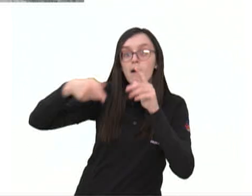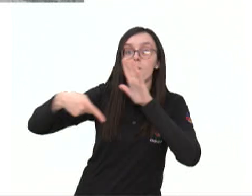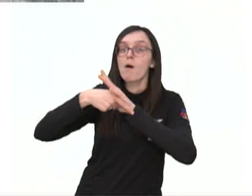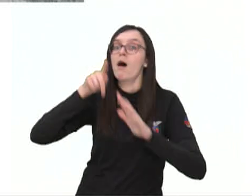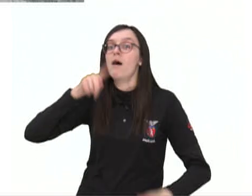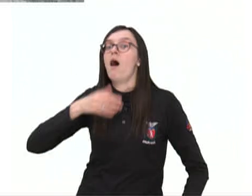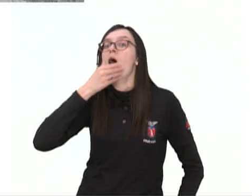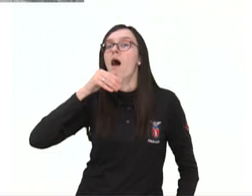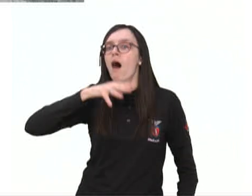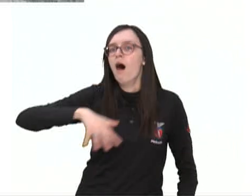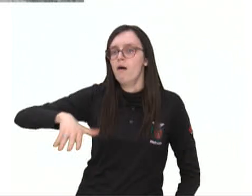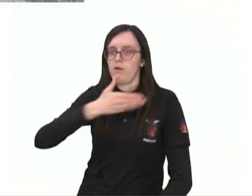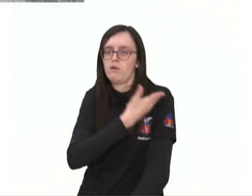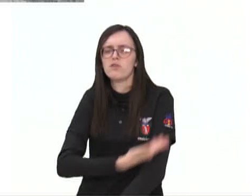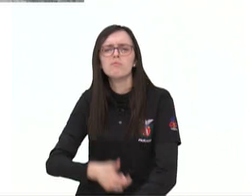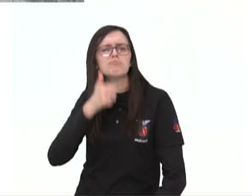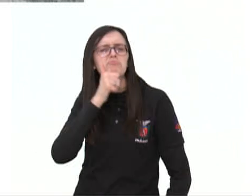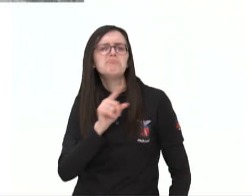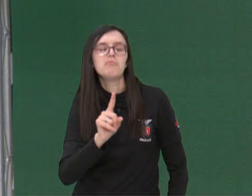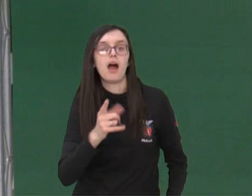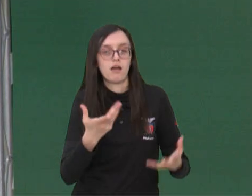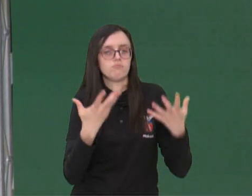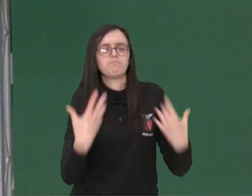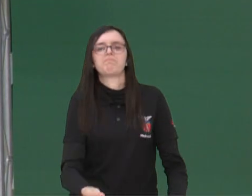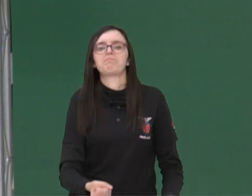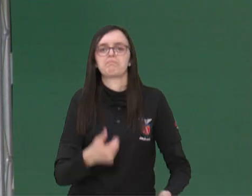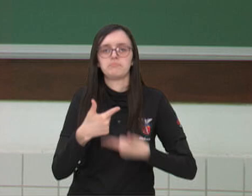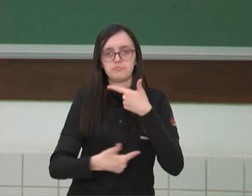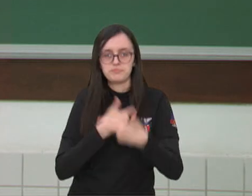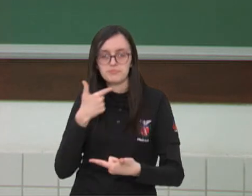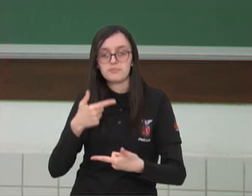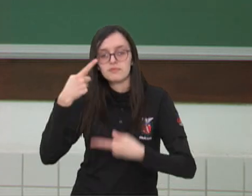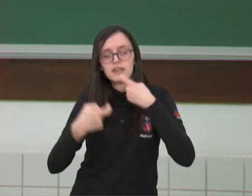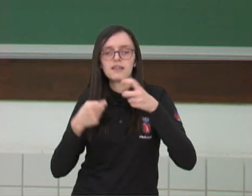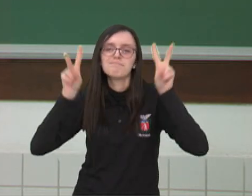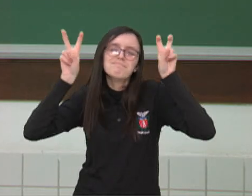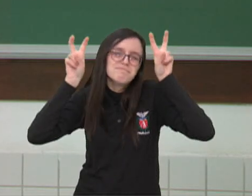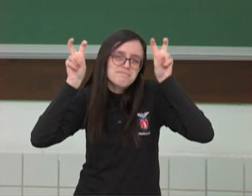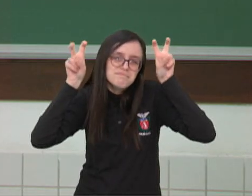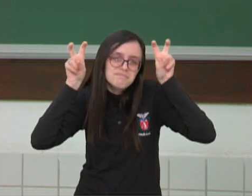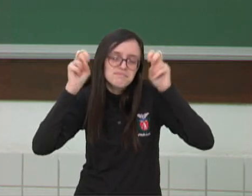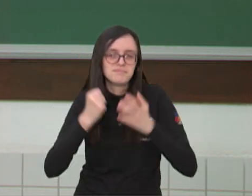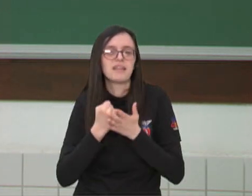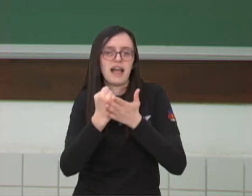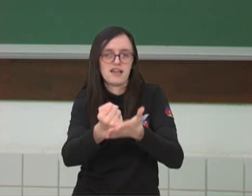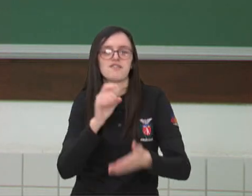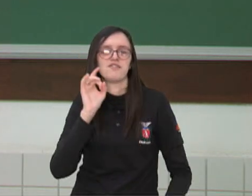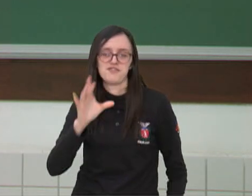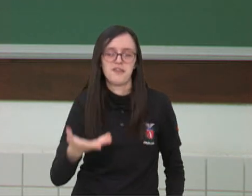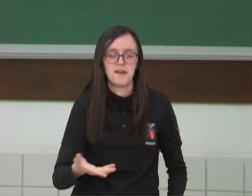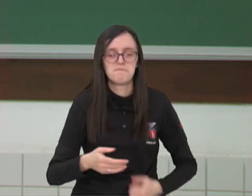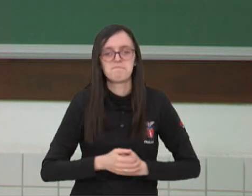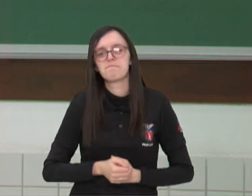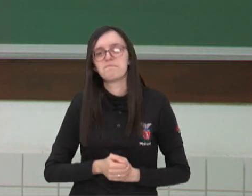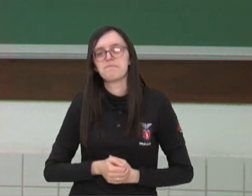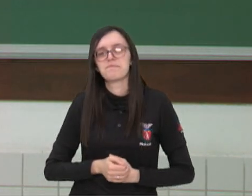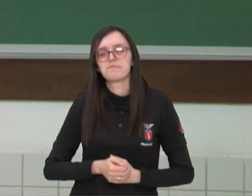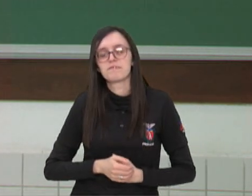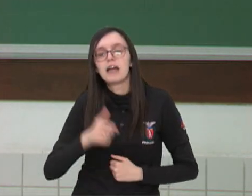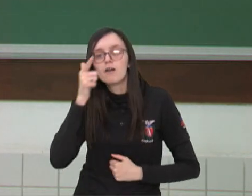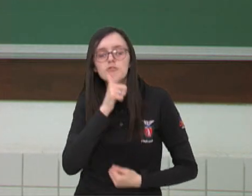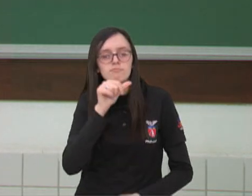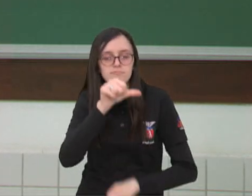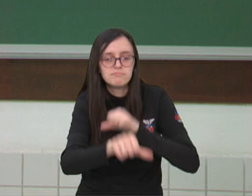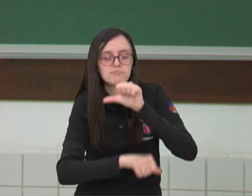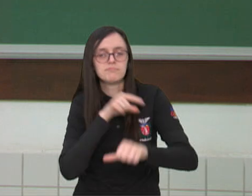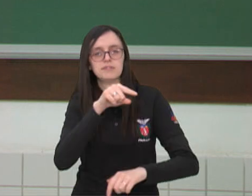masculino. E as mulheres assumiram isso agora. Então as guerras deram essa ajuda, entre aspas, para